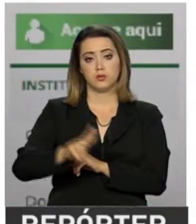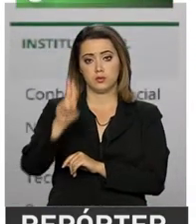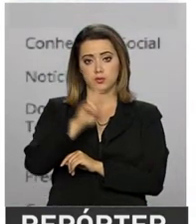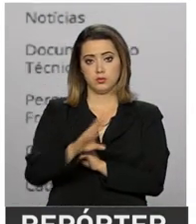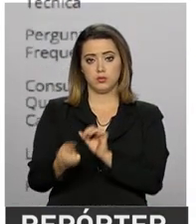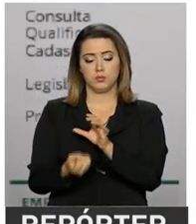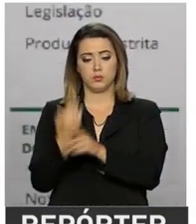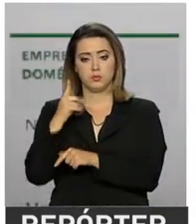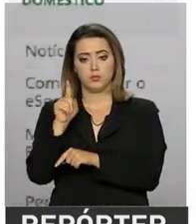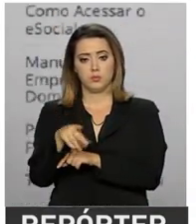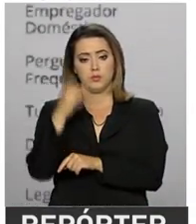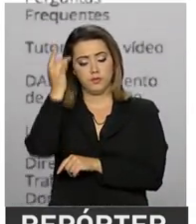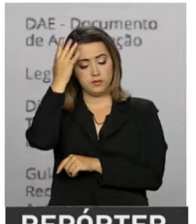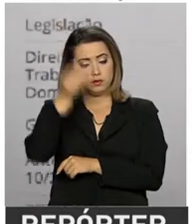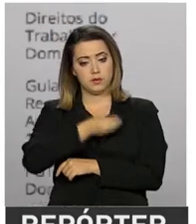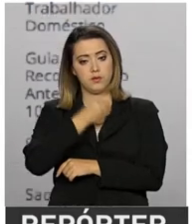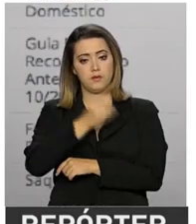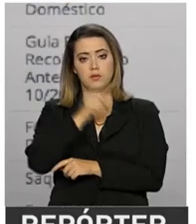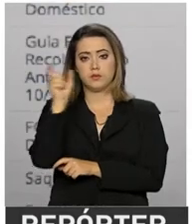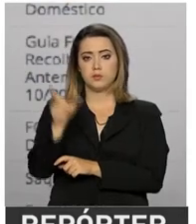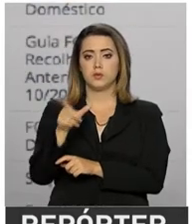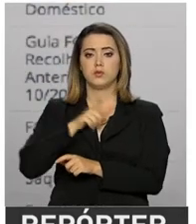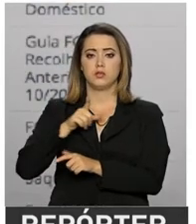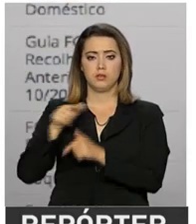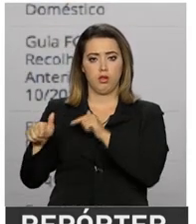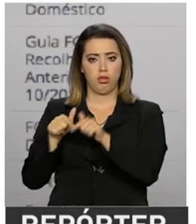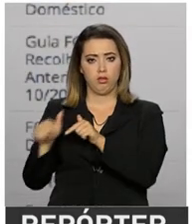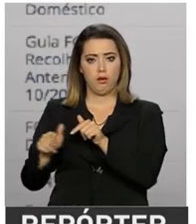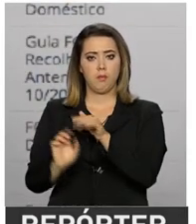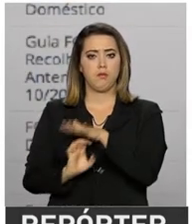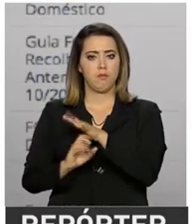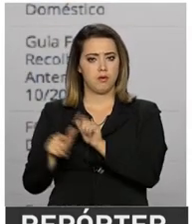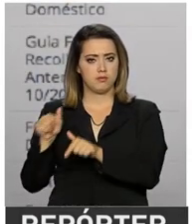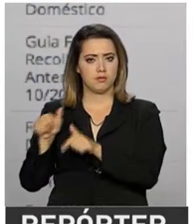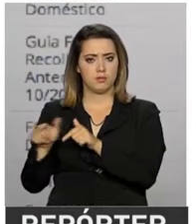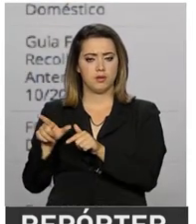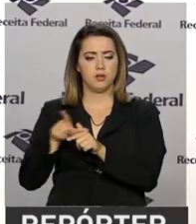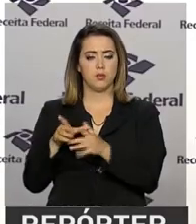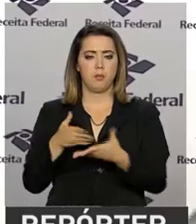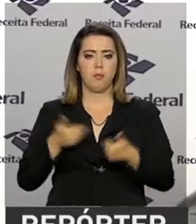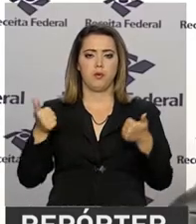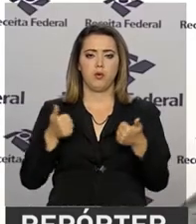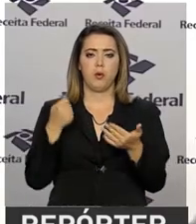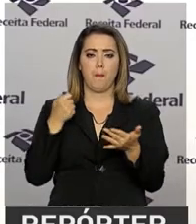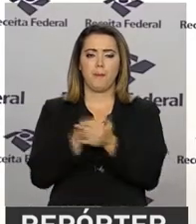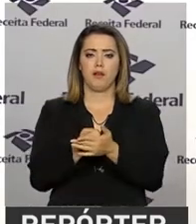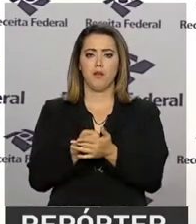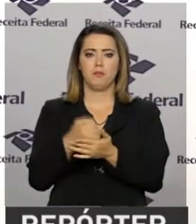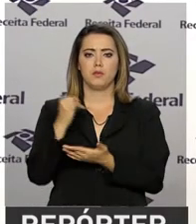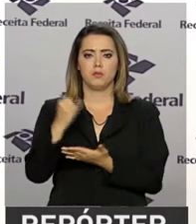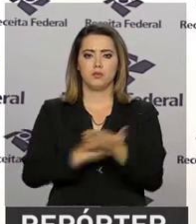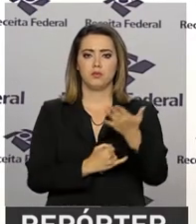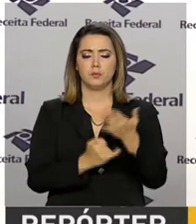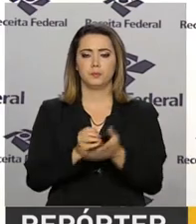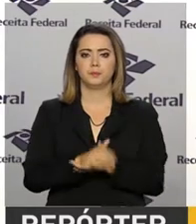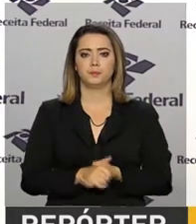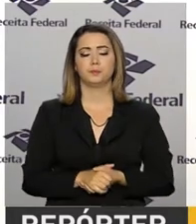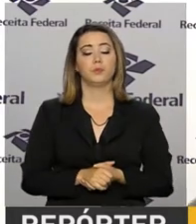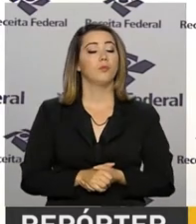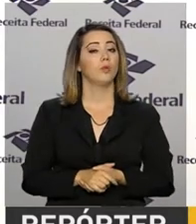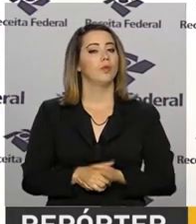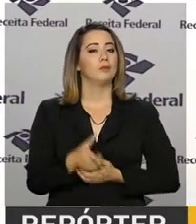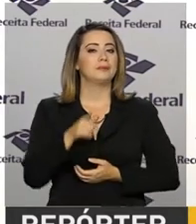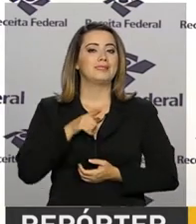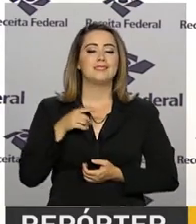para facilitar a vida de quem tem funcionário e agilizar o pagamento de tributos até 15 obrigações